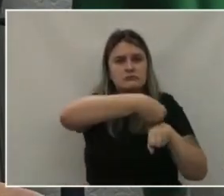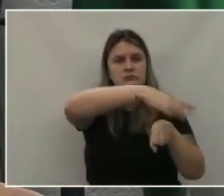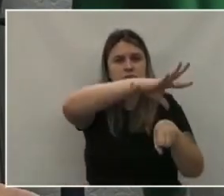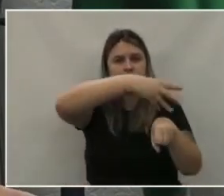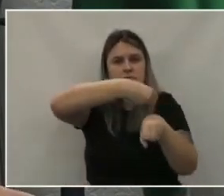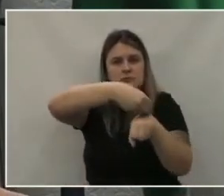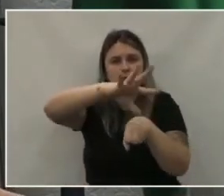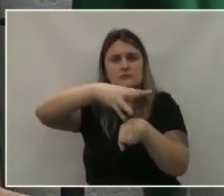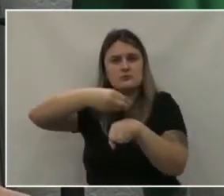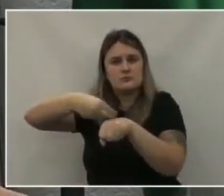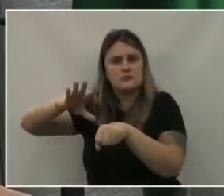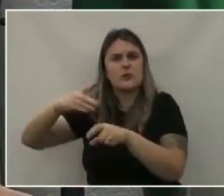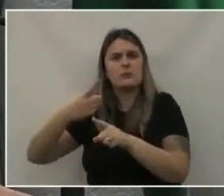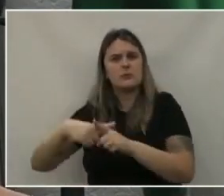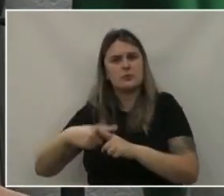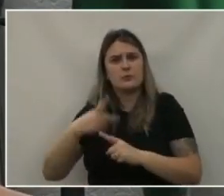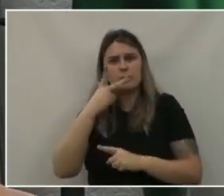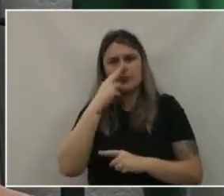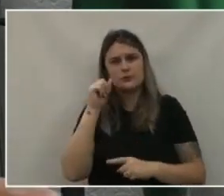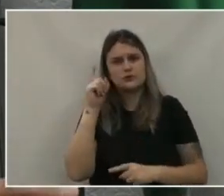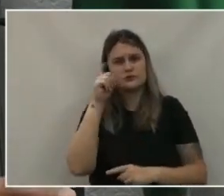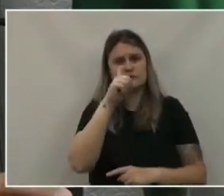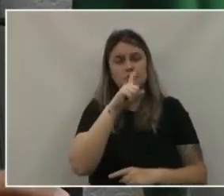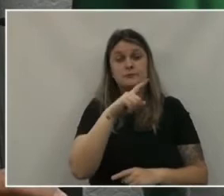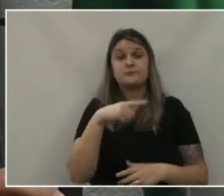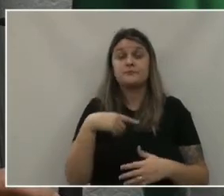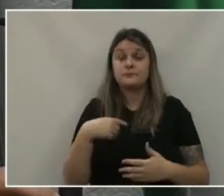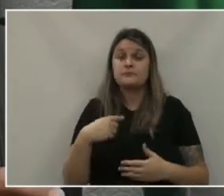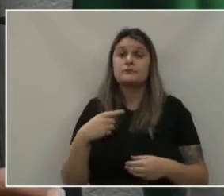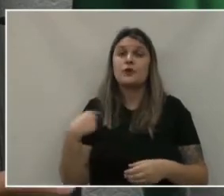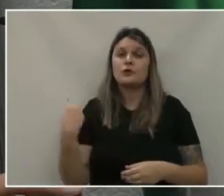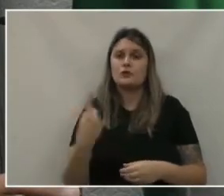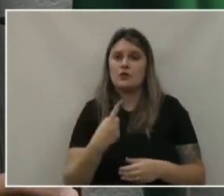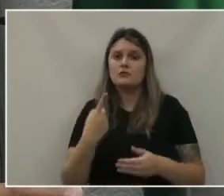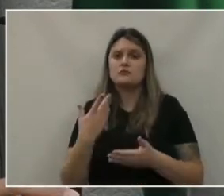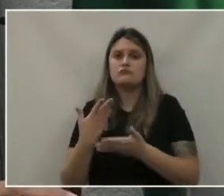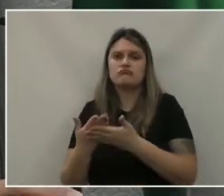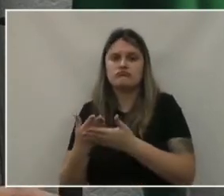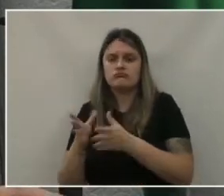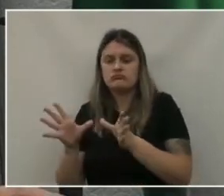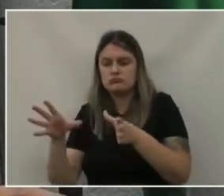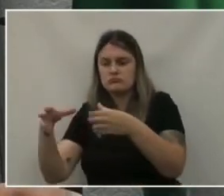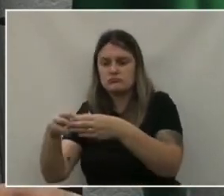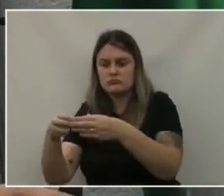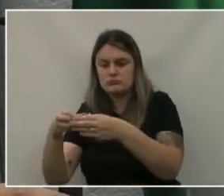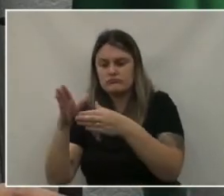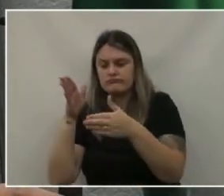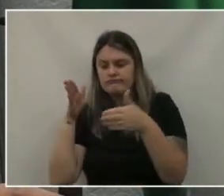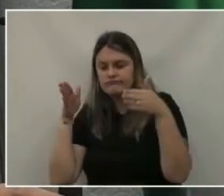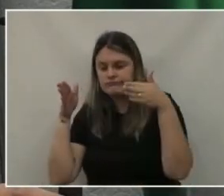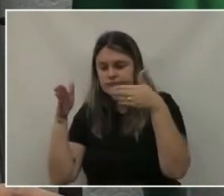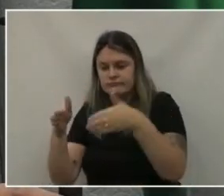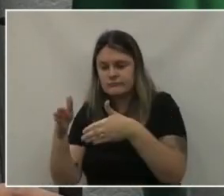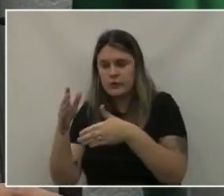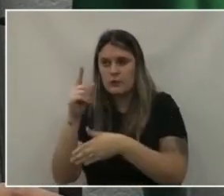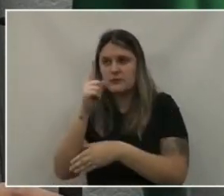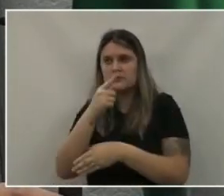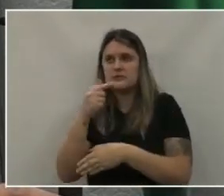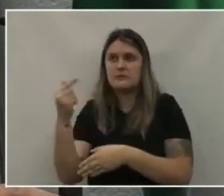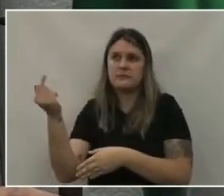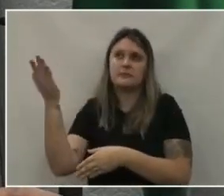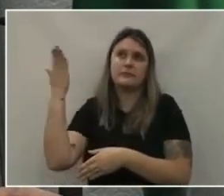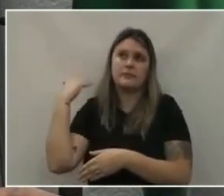é complicadíssimo mesmo. Nós tivemos informações novas a respeito disso há uma semana e